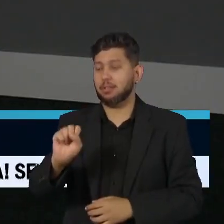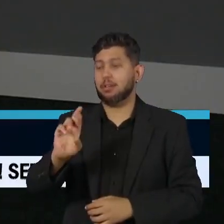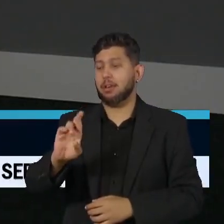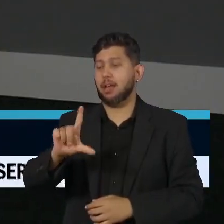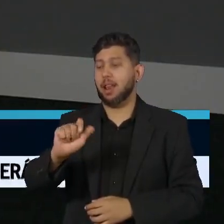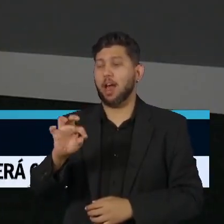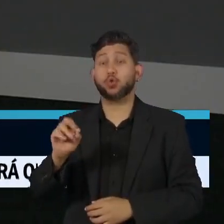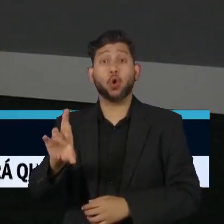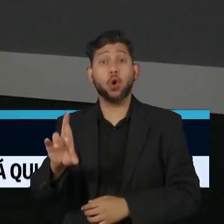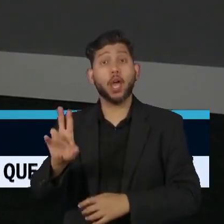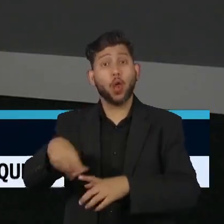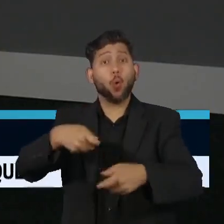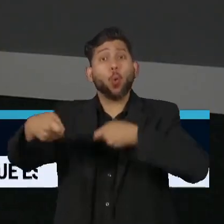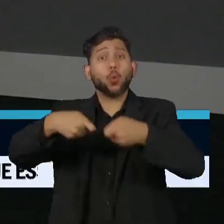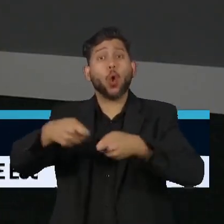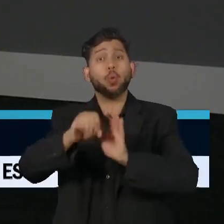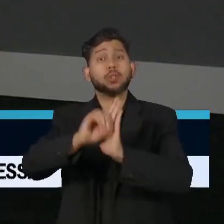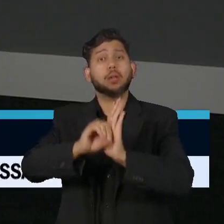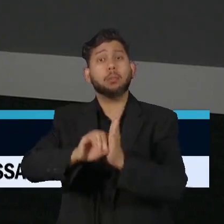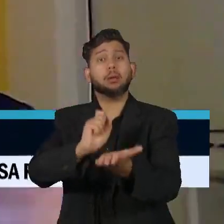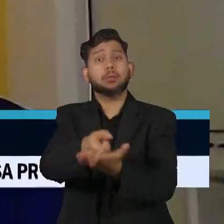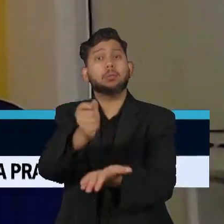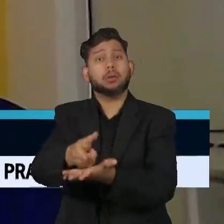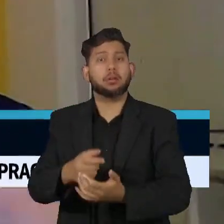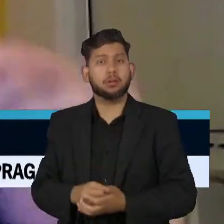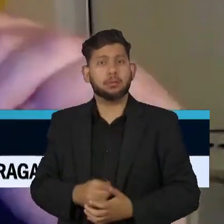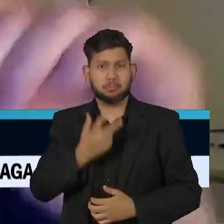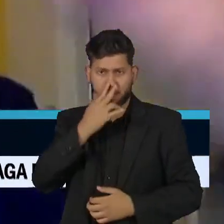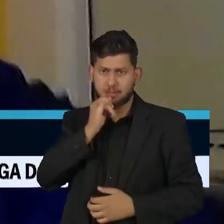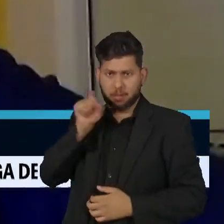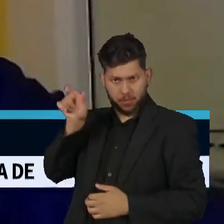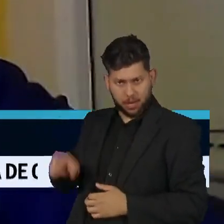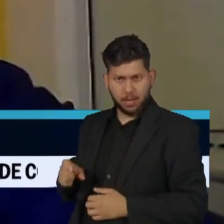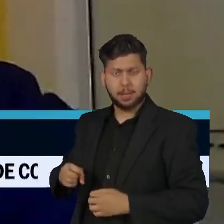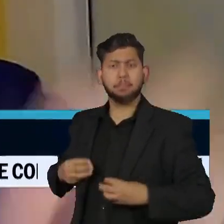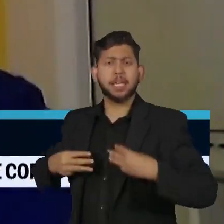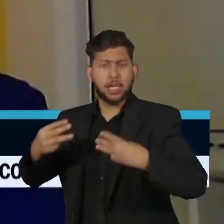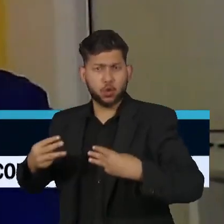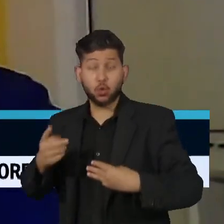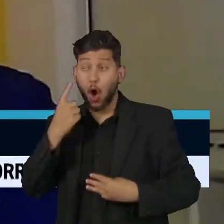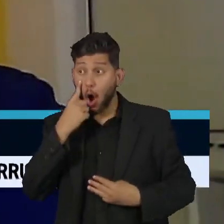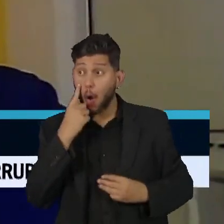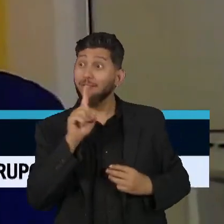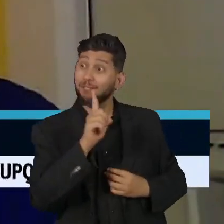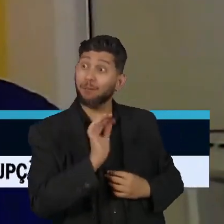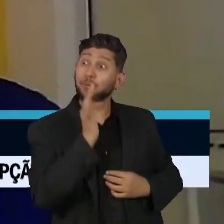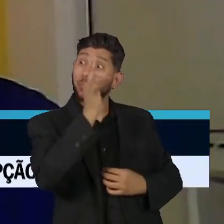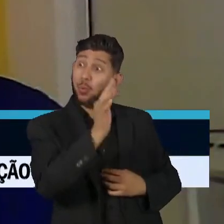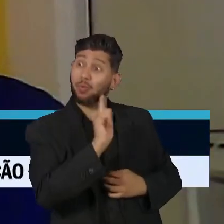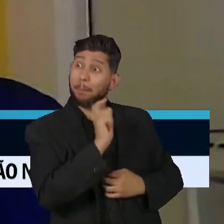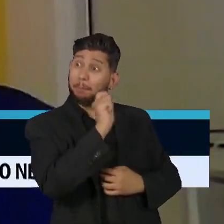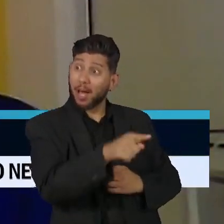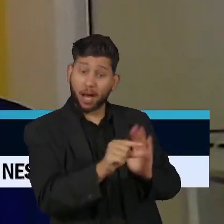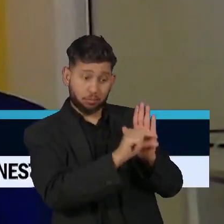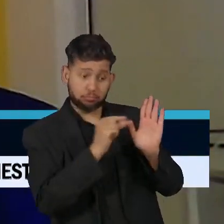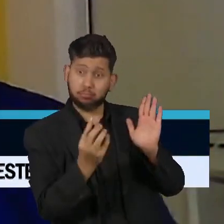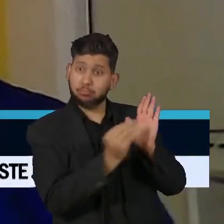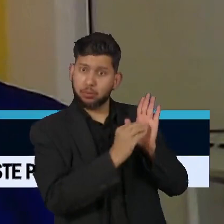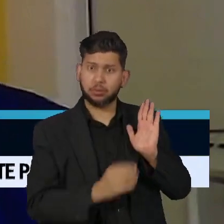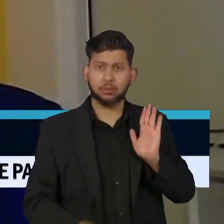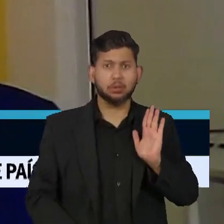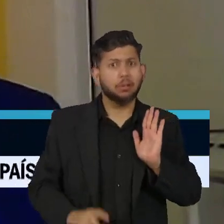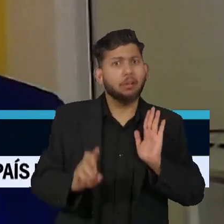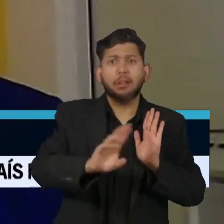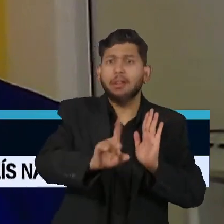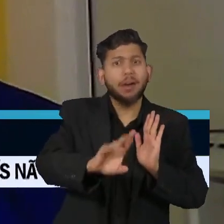sobre a execução do orçamento. Então, era como se, em vez do ministro dizer vai gastar com isso daqui ou não, era o presidente do